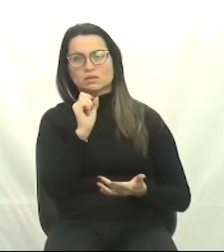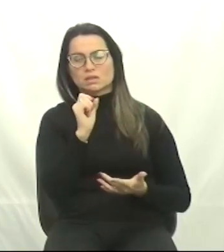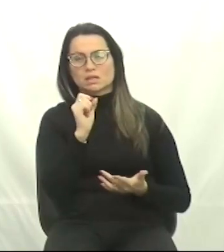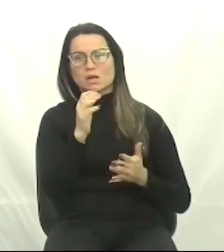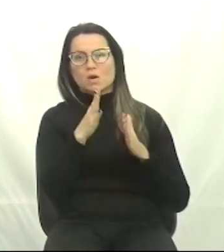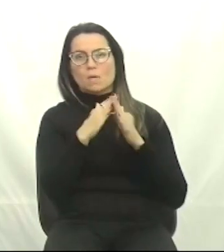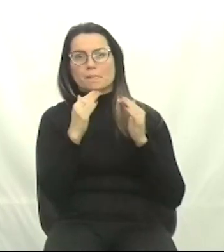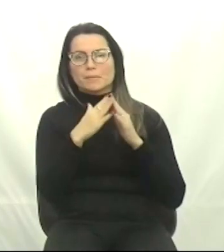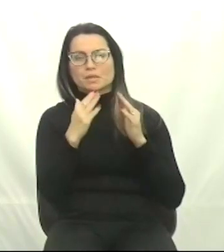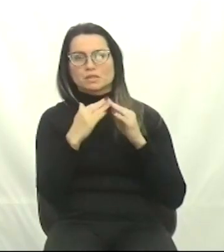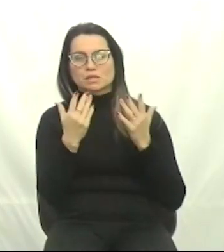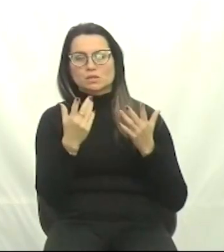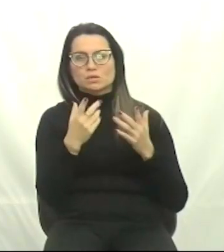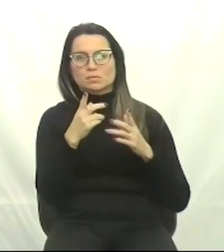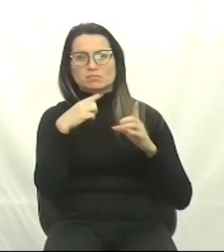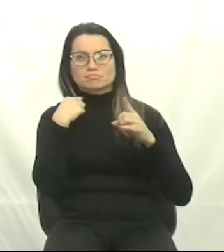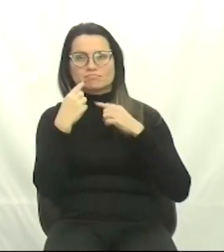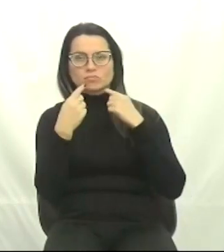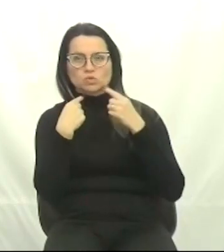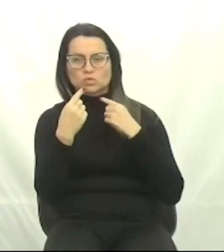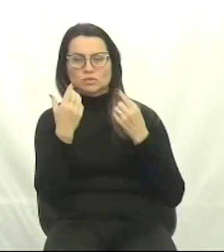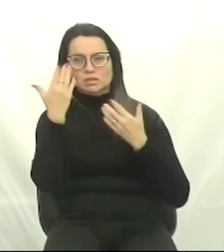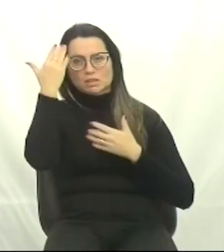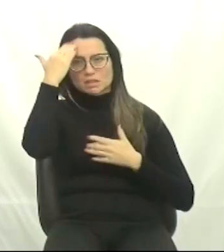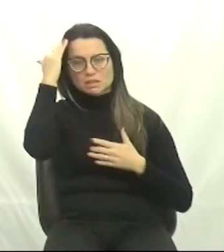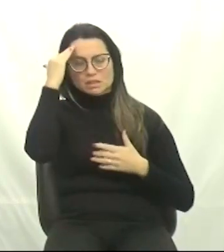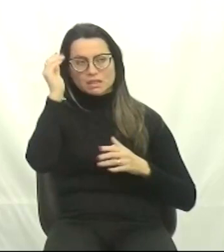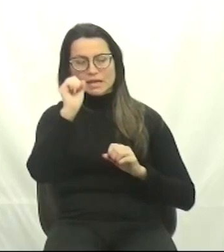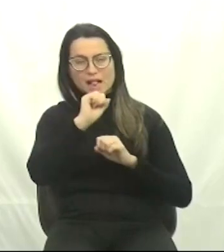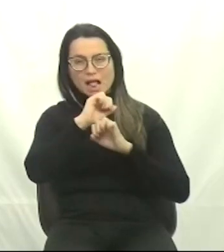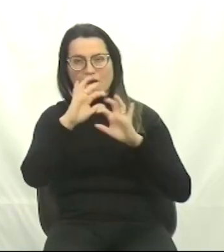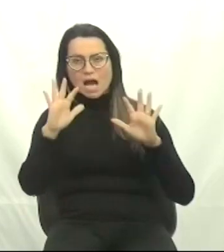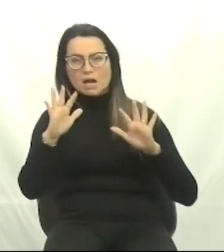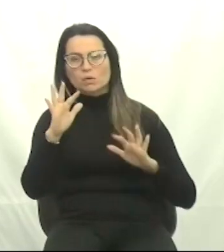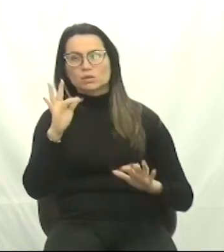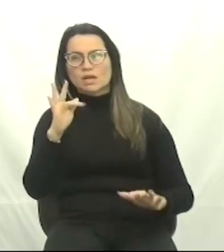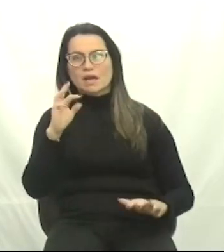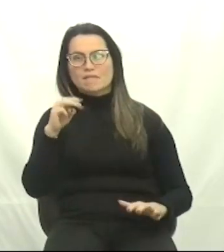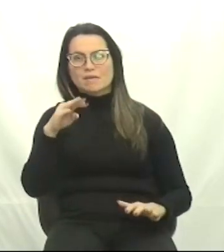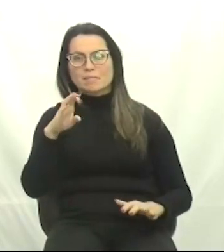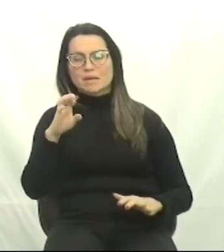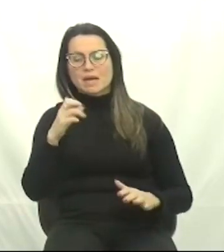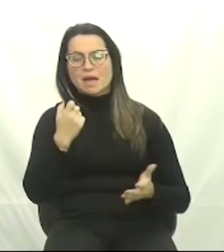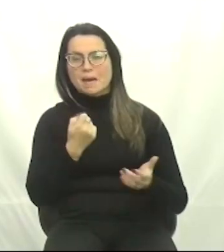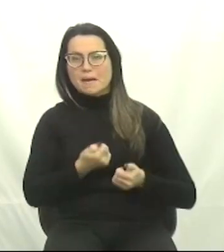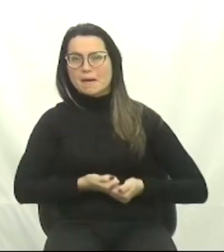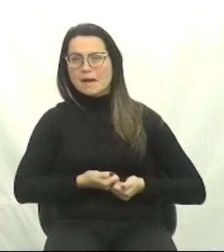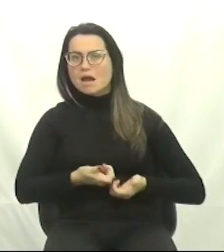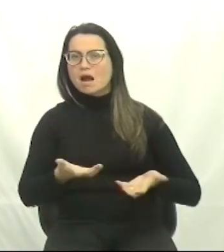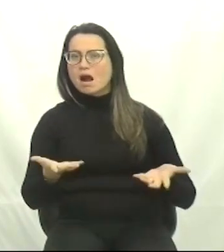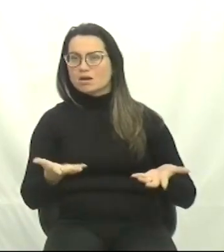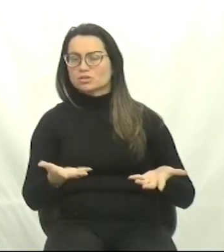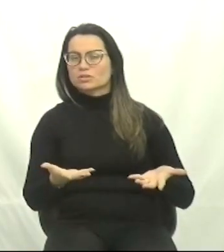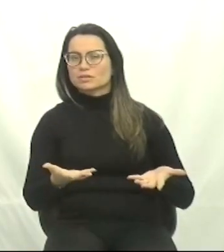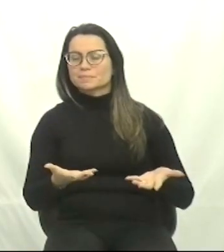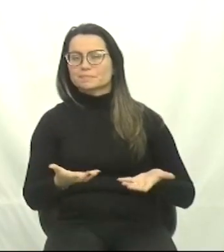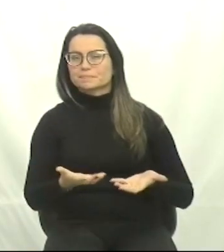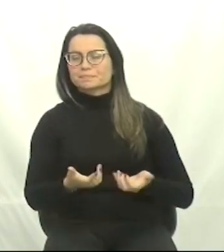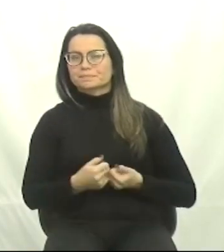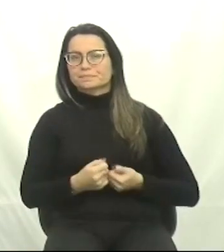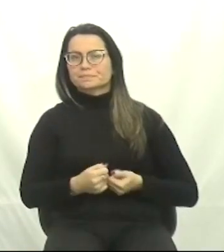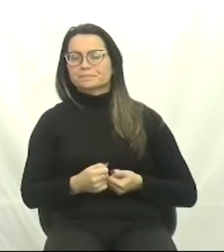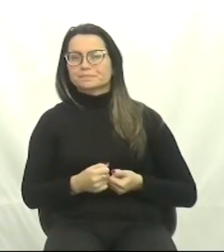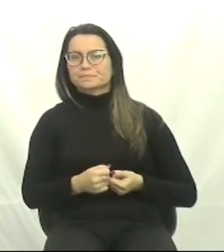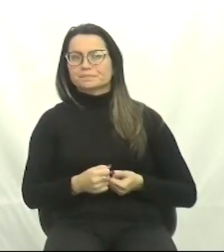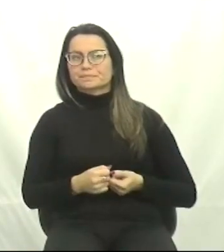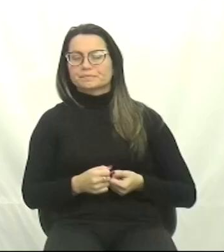dúvidas e poder entender quanto que a FME gasta, aliás, investe nos atletas, e quanto que gasta